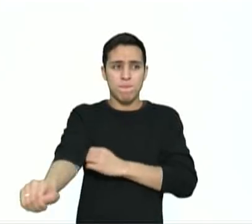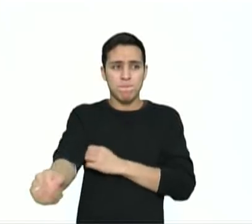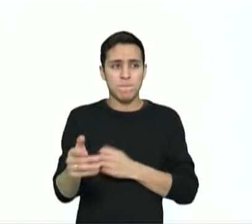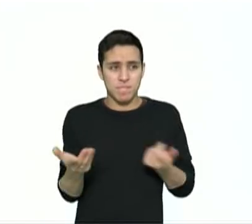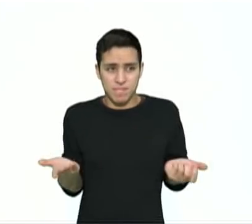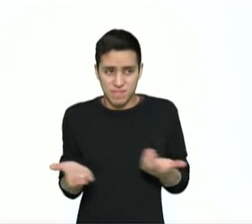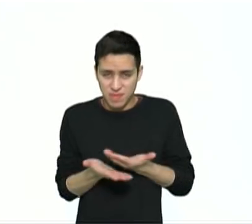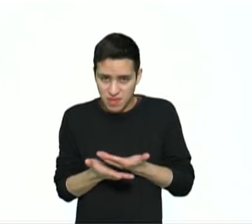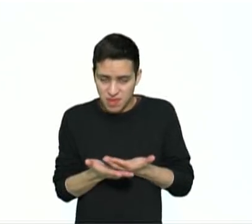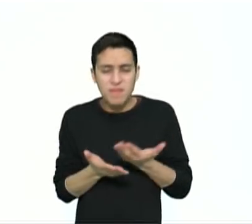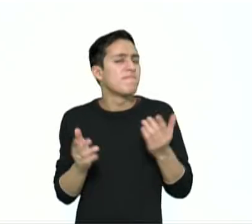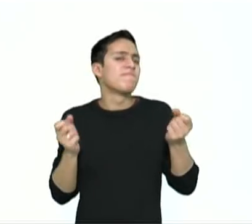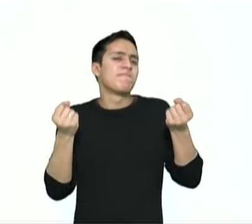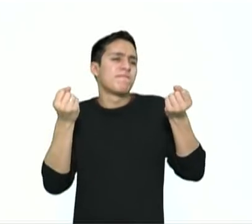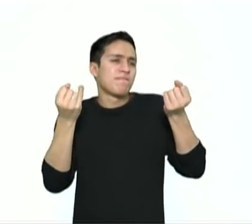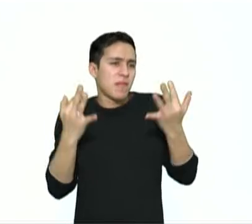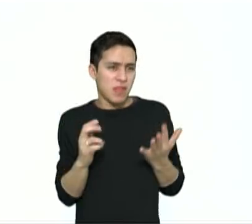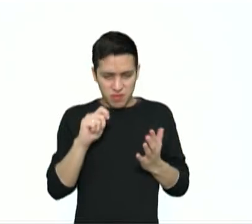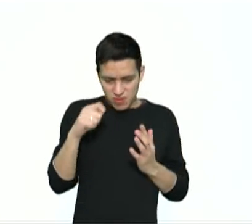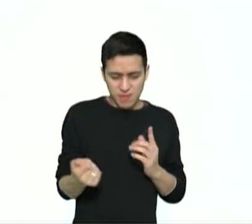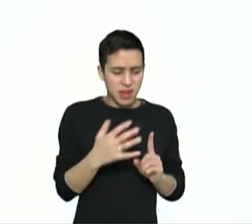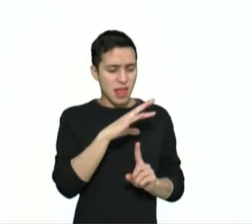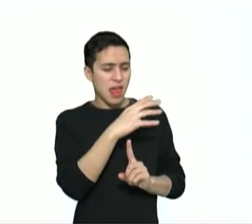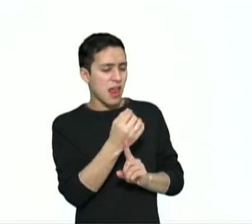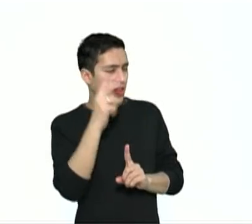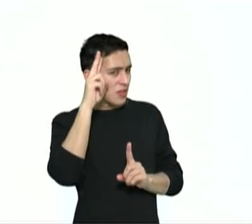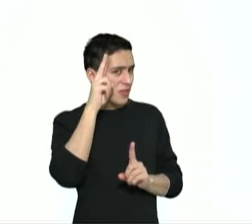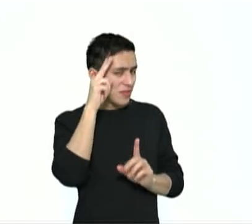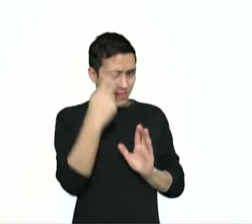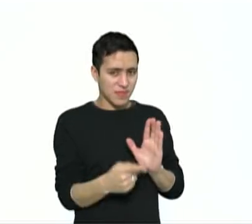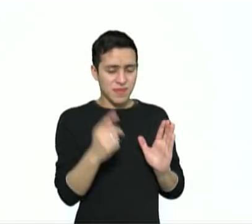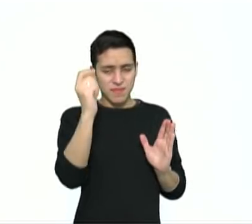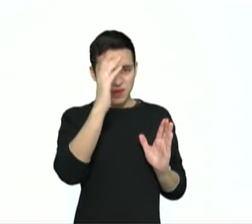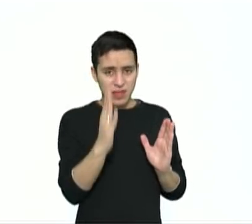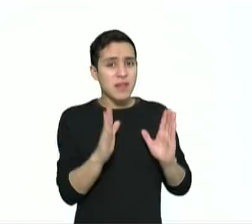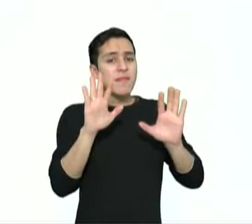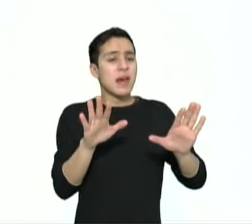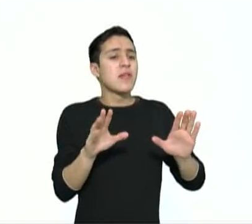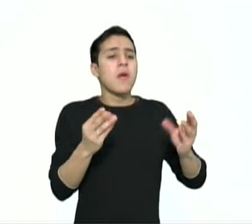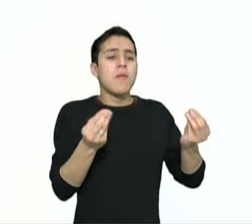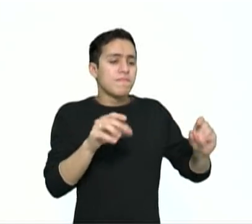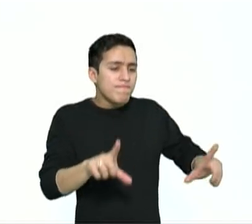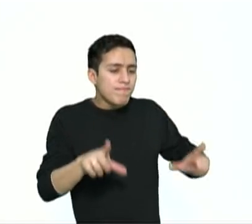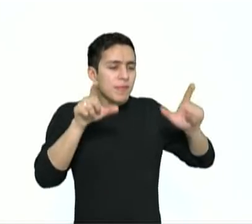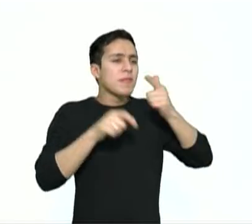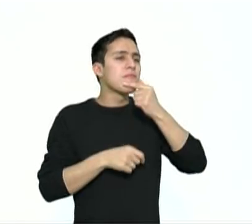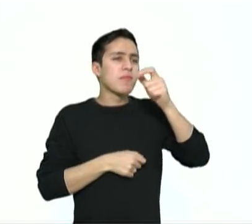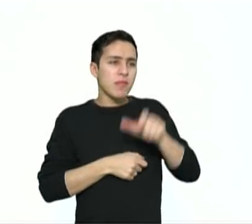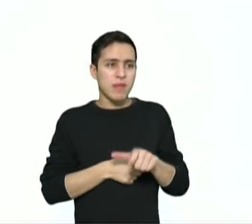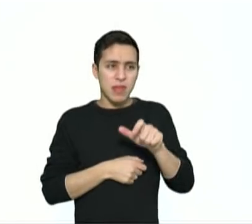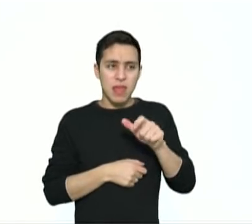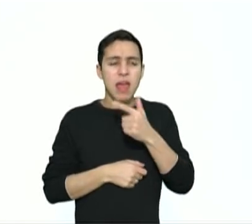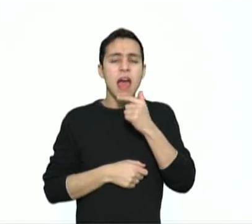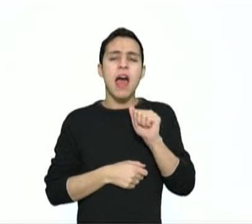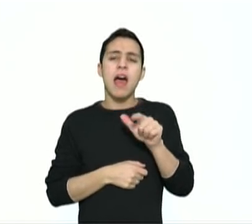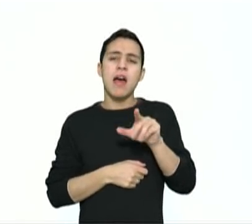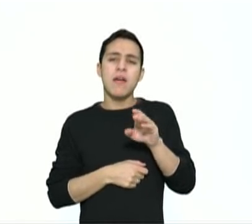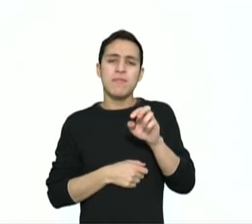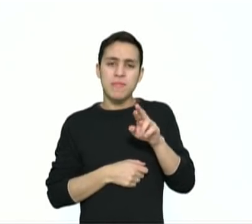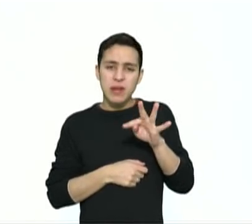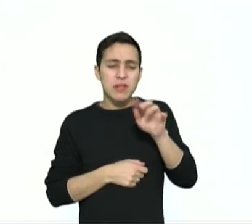Nesta aula, a gente vai falar sobre arte e história do Brasil, contada por meio de obras de Albert Eckhout, um